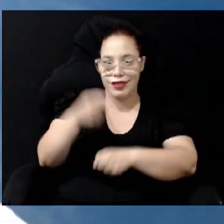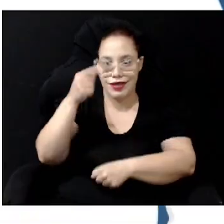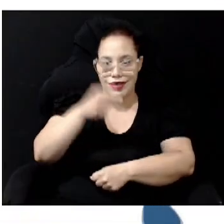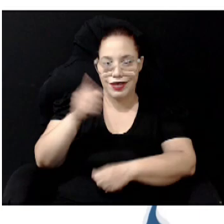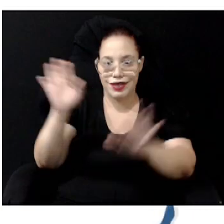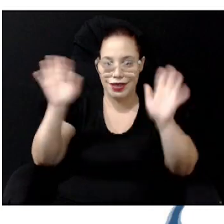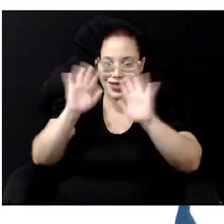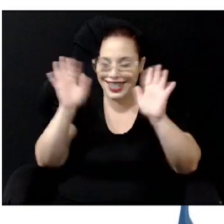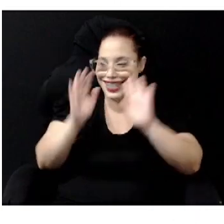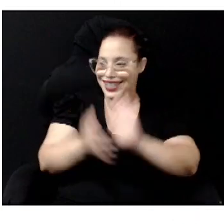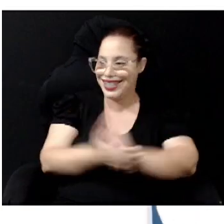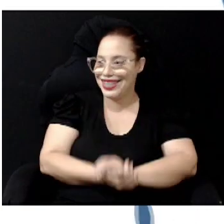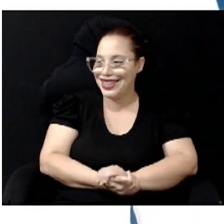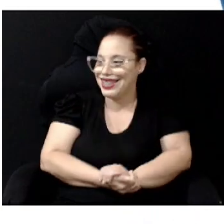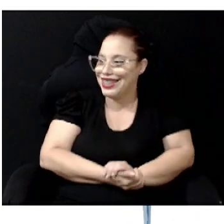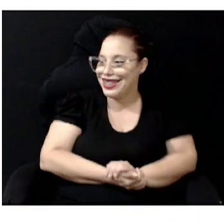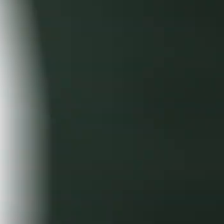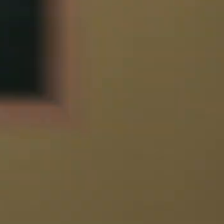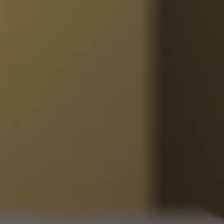mais!